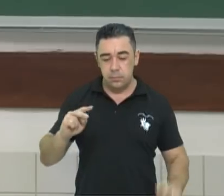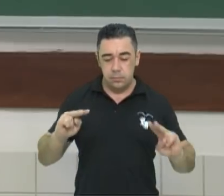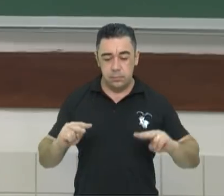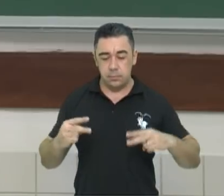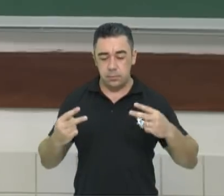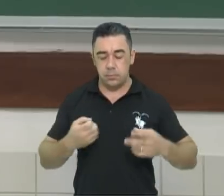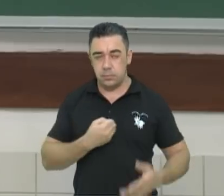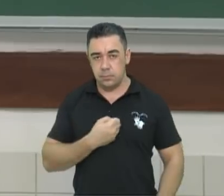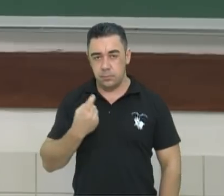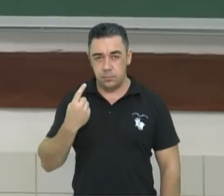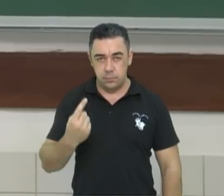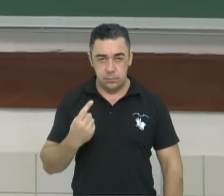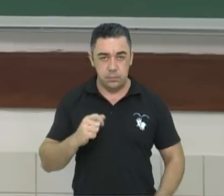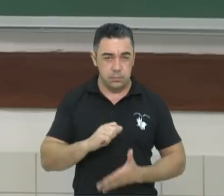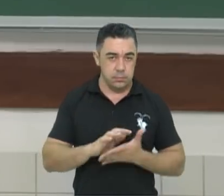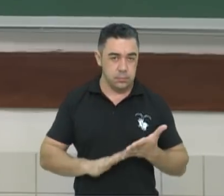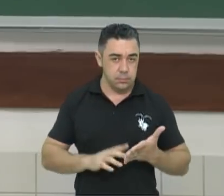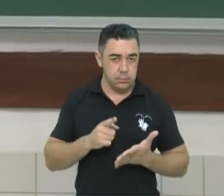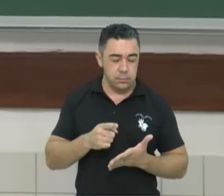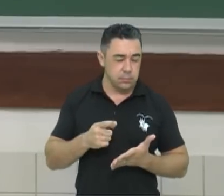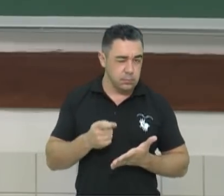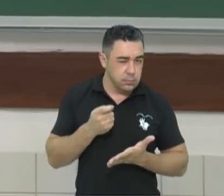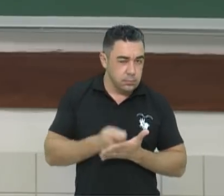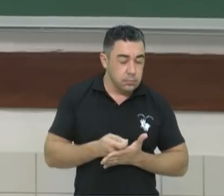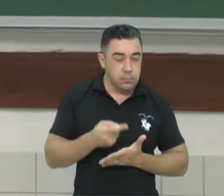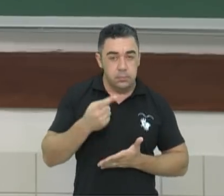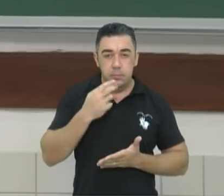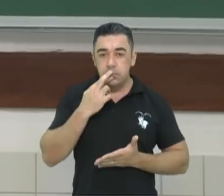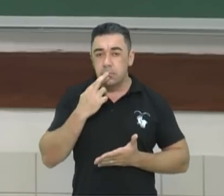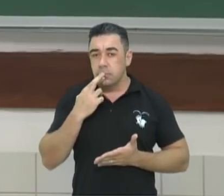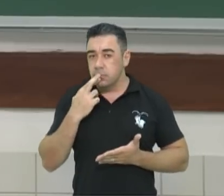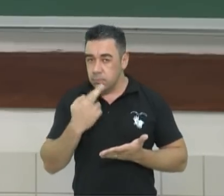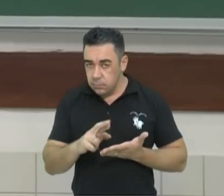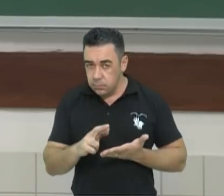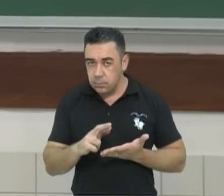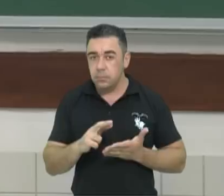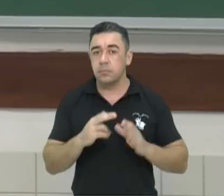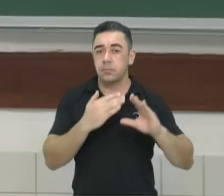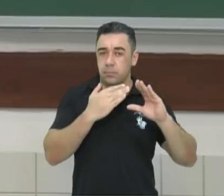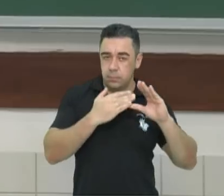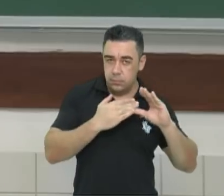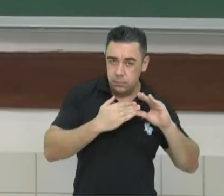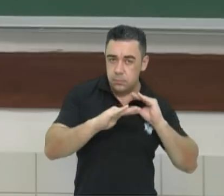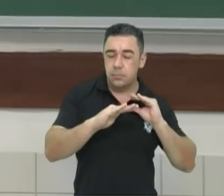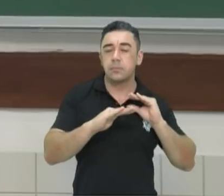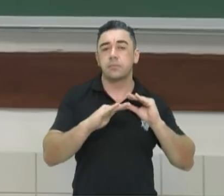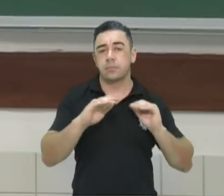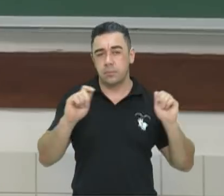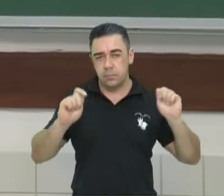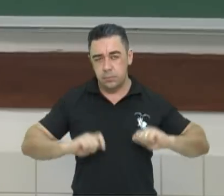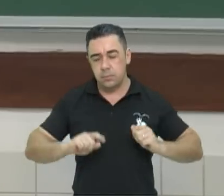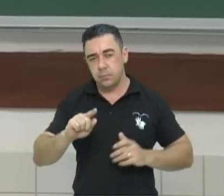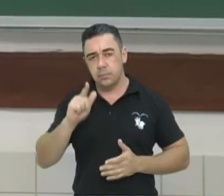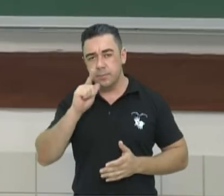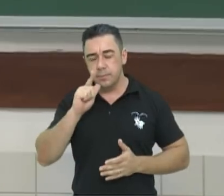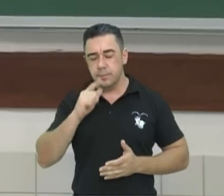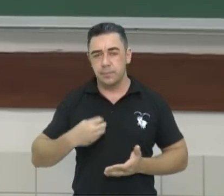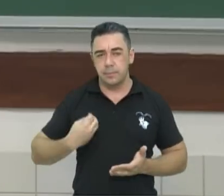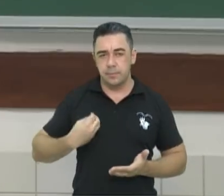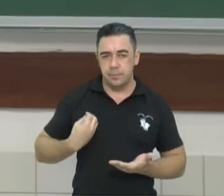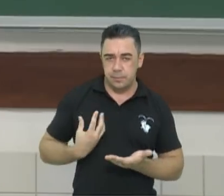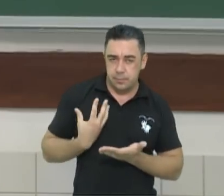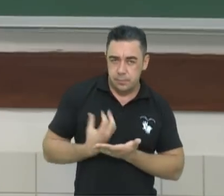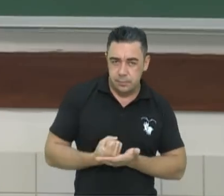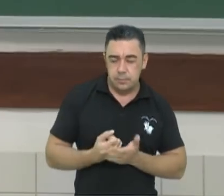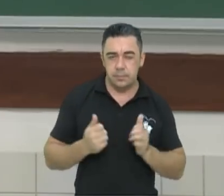número 1, atividade obrigatória, faz essa atividade, clica em enviar e assim a sua presença